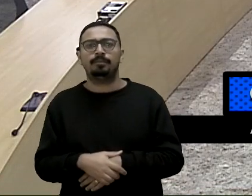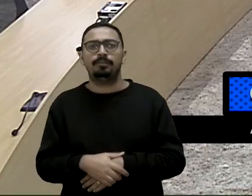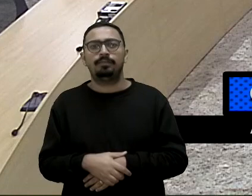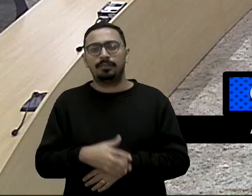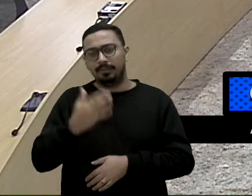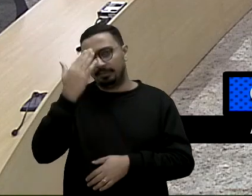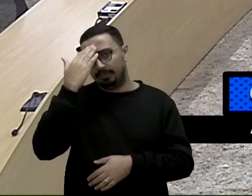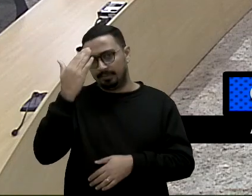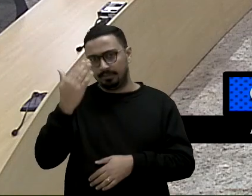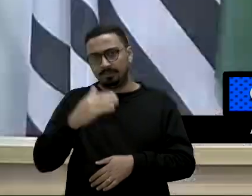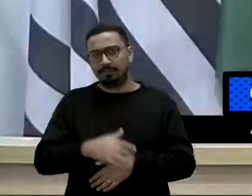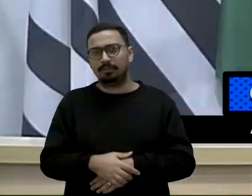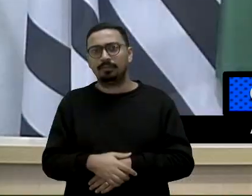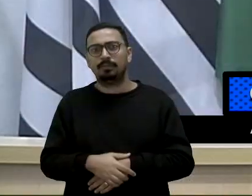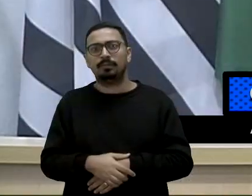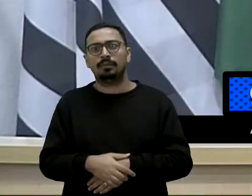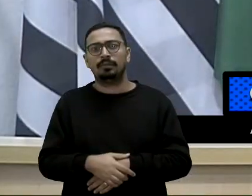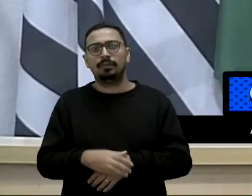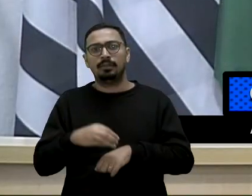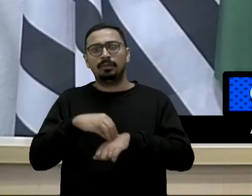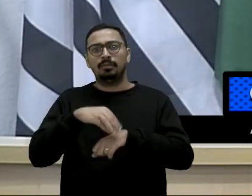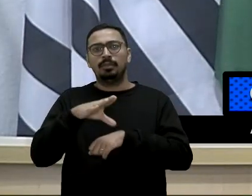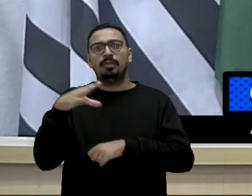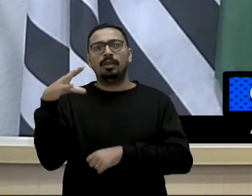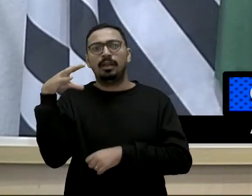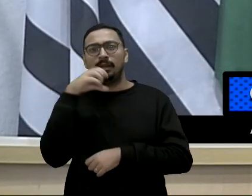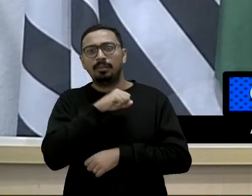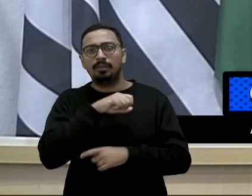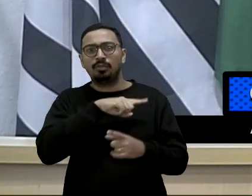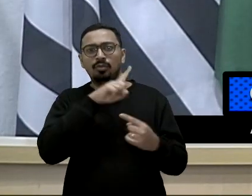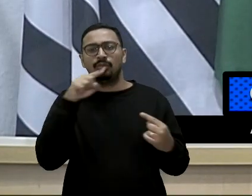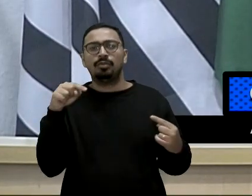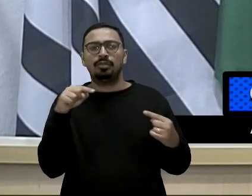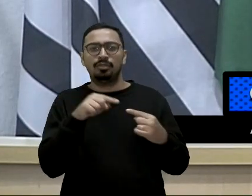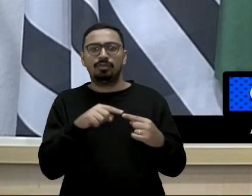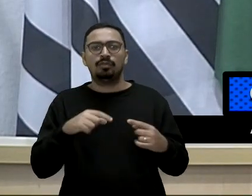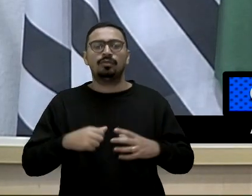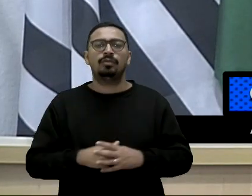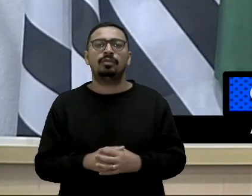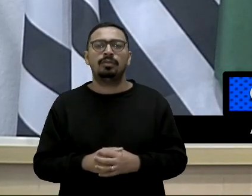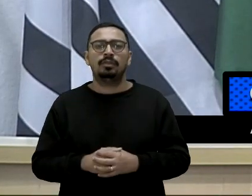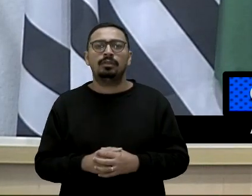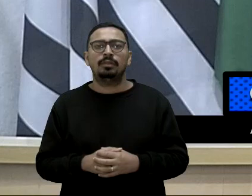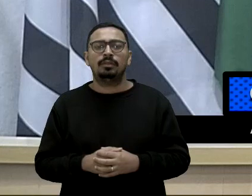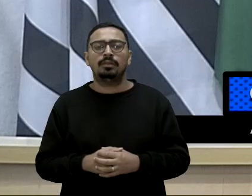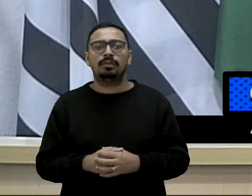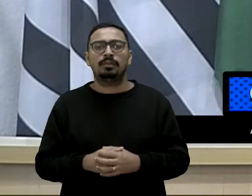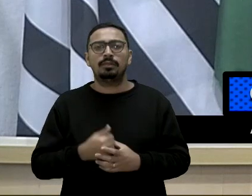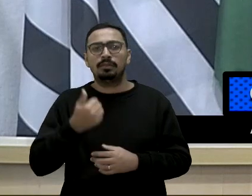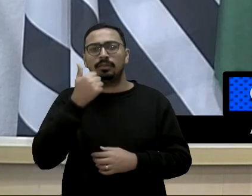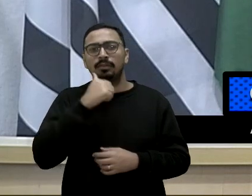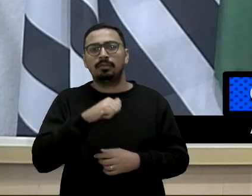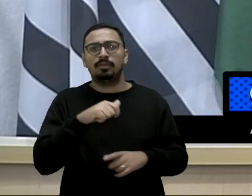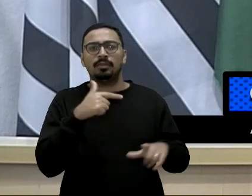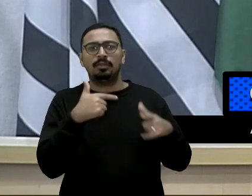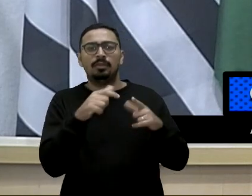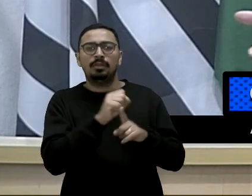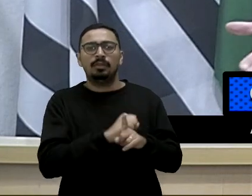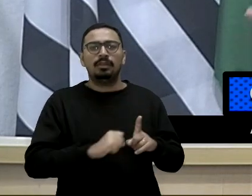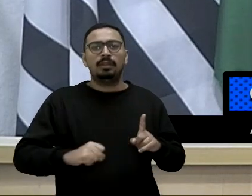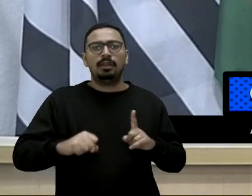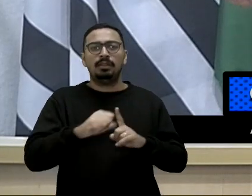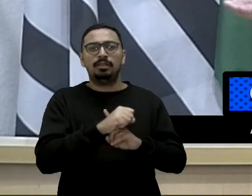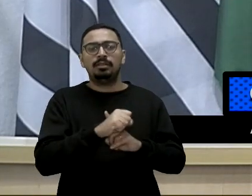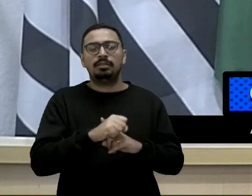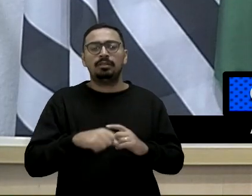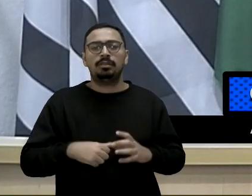Obrigado. Eu vou dar uma sugestão rápida e com objetividade. Minha mãe fez trabalho social na cidade de Taubaté, ninguém